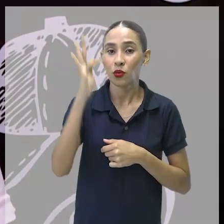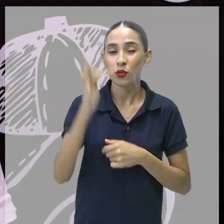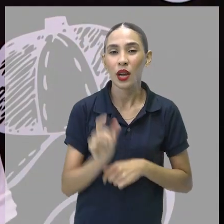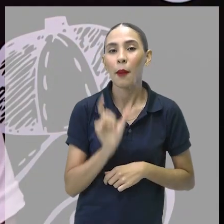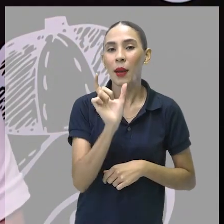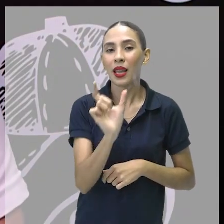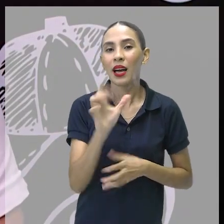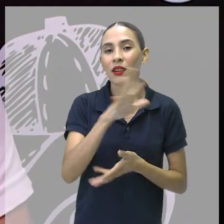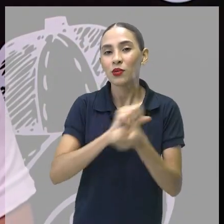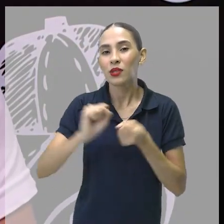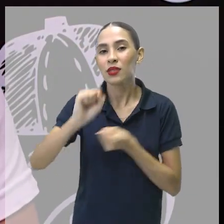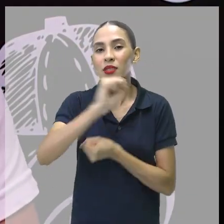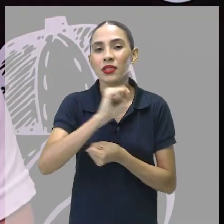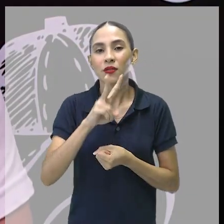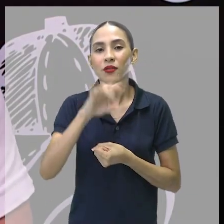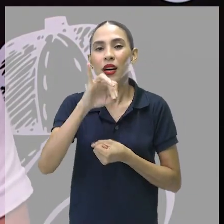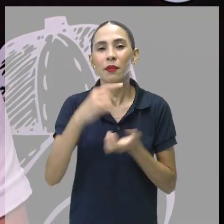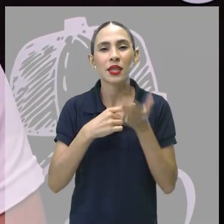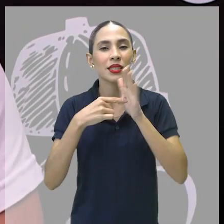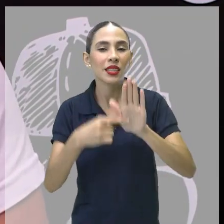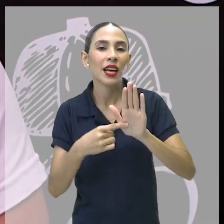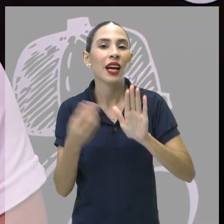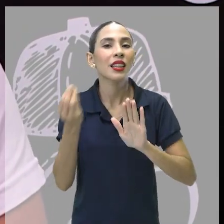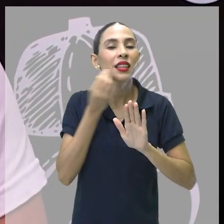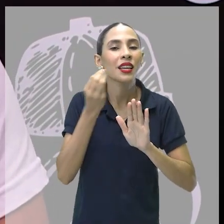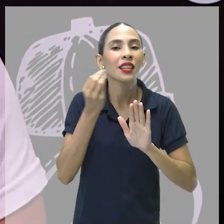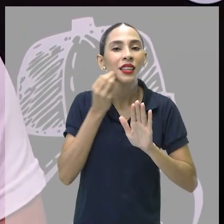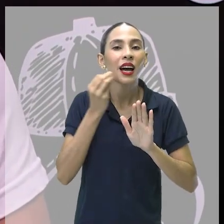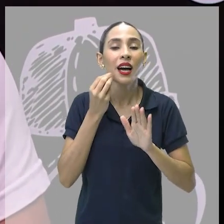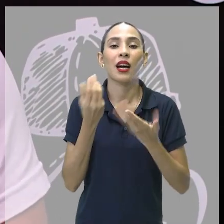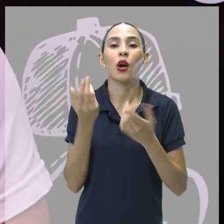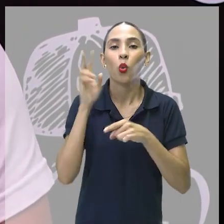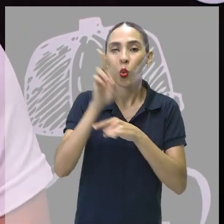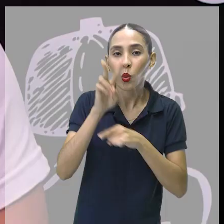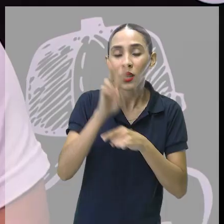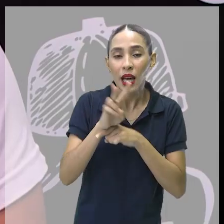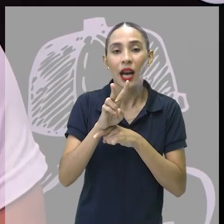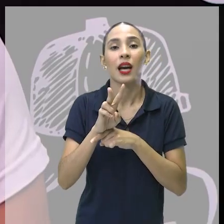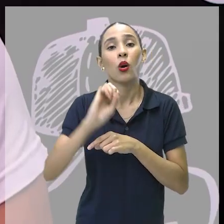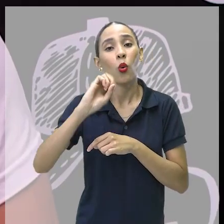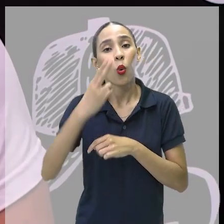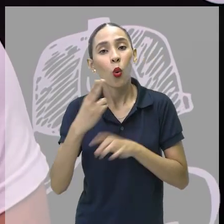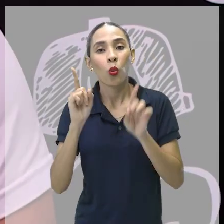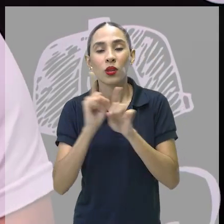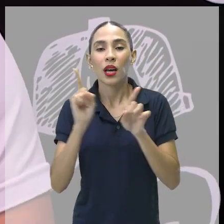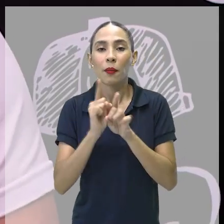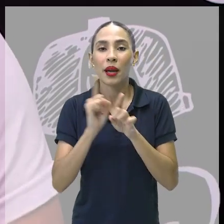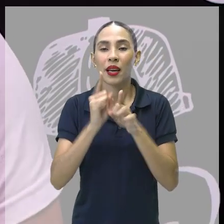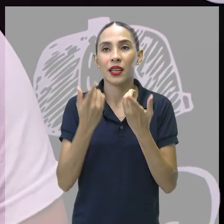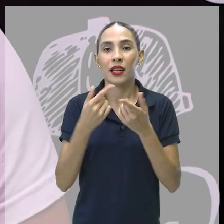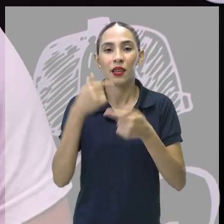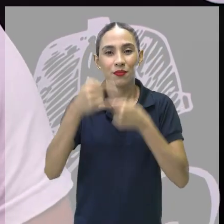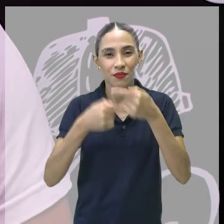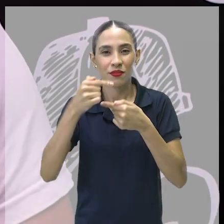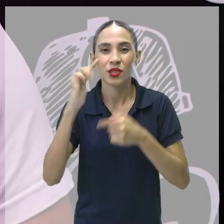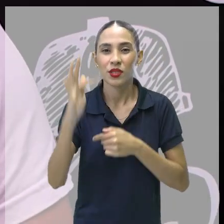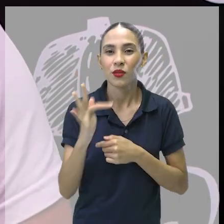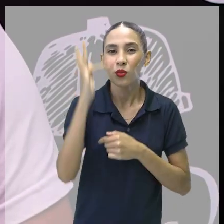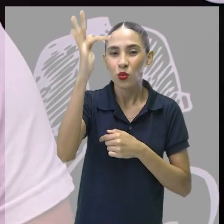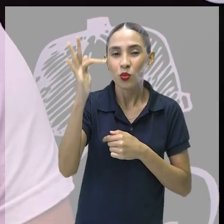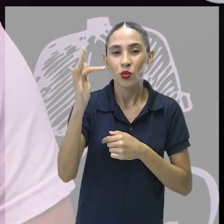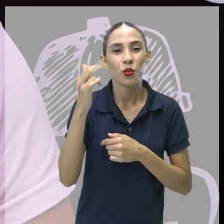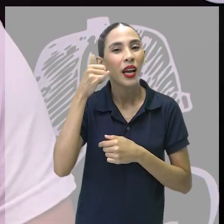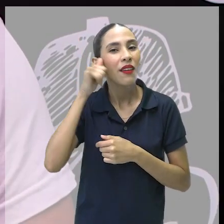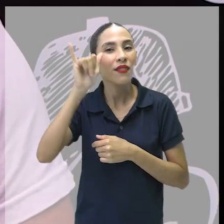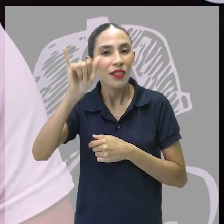palavra sustentabilidade, ela traz esse sentido de tentar preservar, conservar, né, ou até mesmo sustentar algo na nossa geração para que